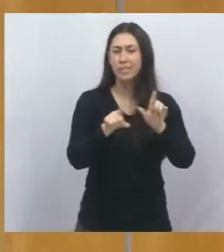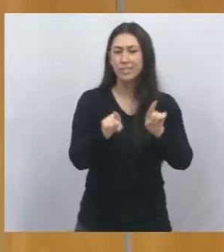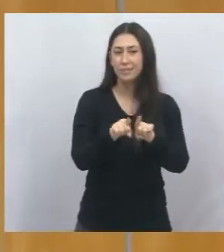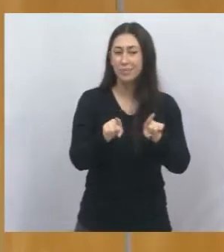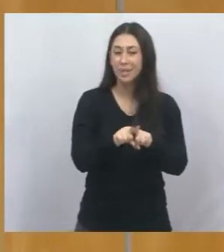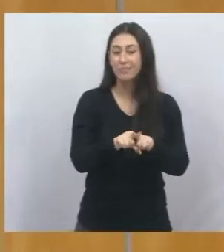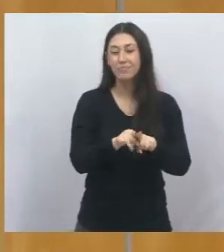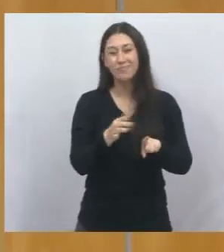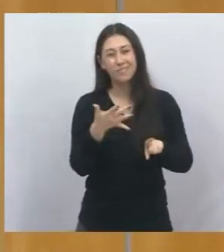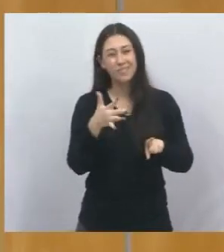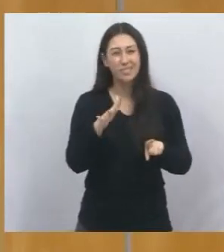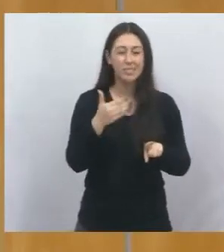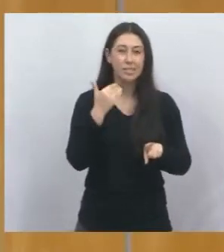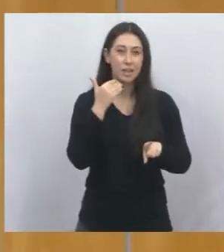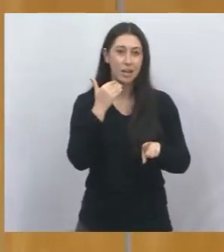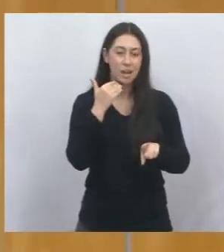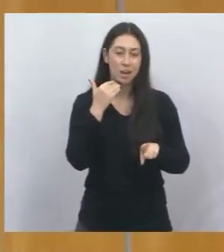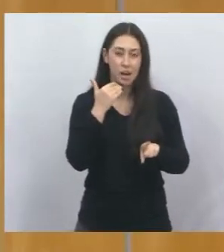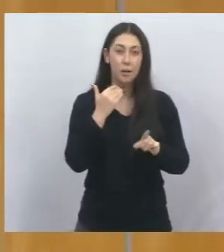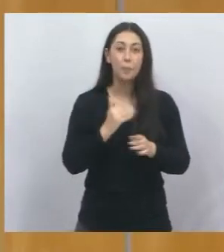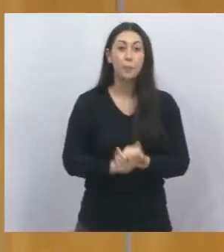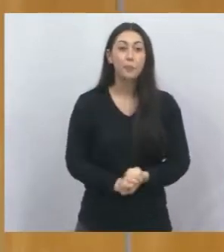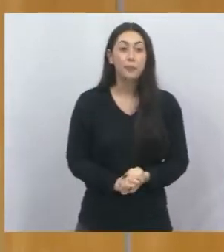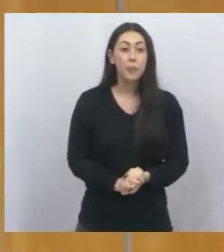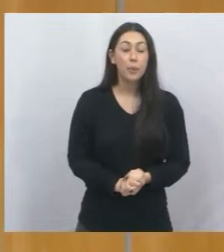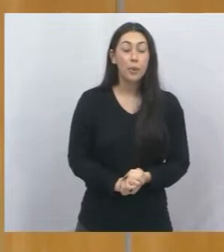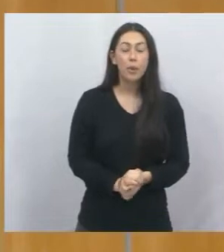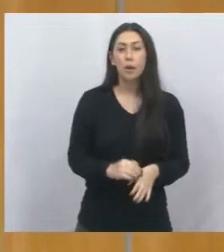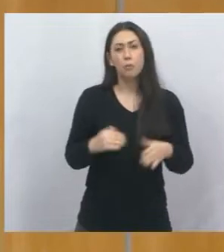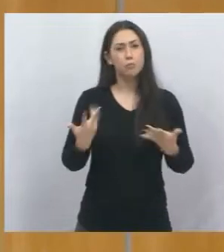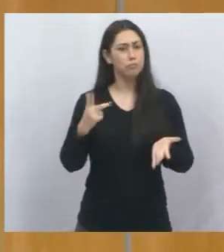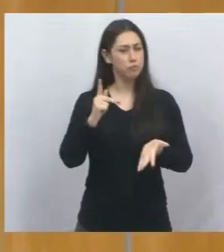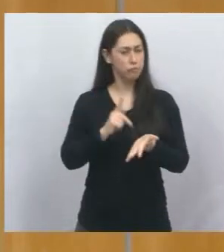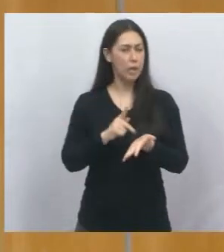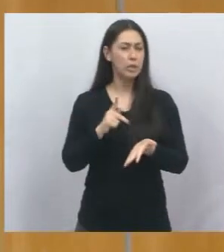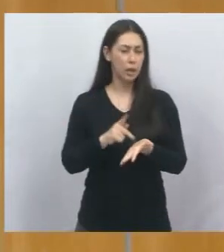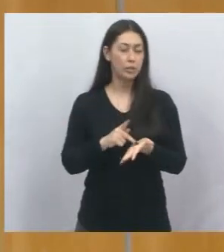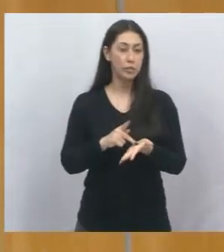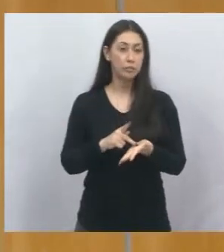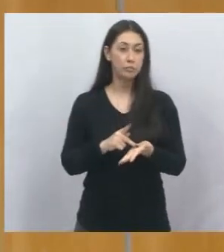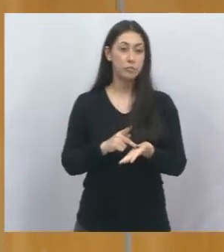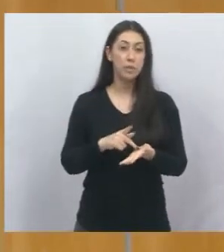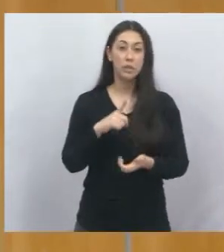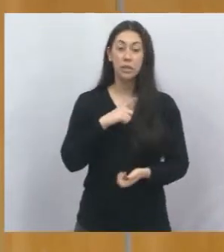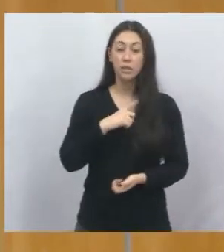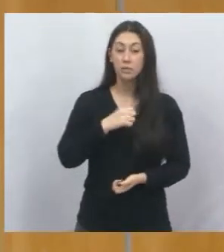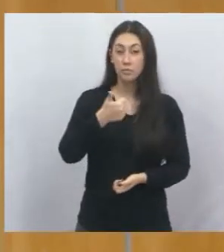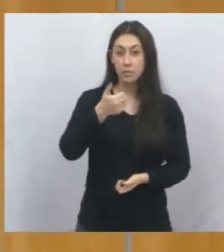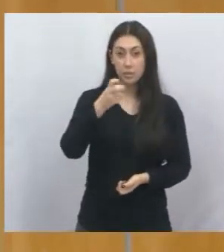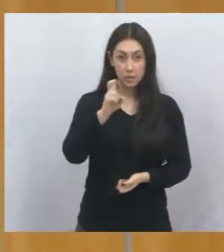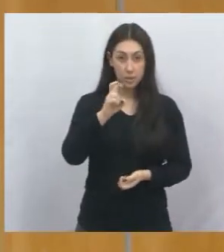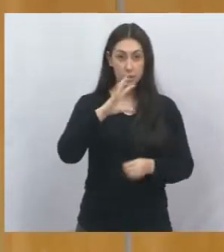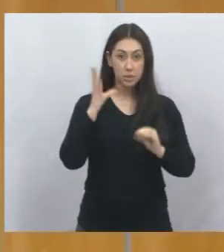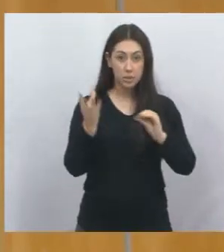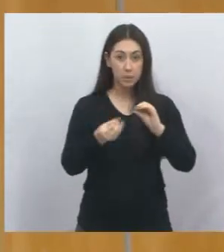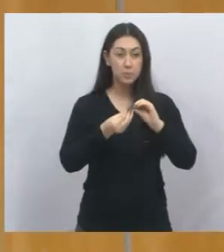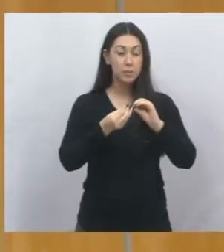era viável. Então, esta é uma verdade. Nós tivemos somente essas 15 emendas